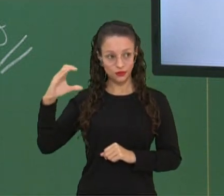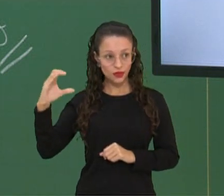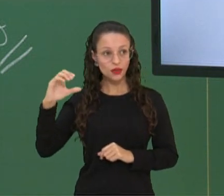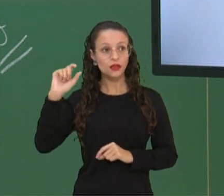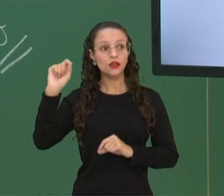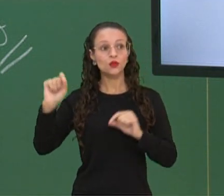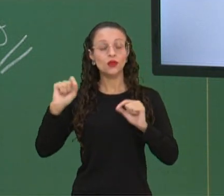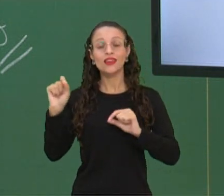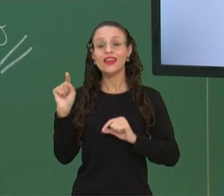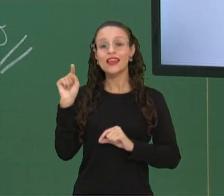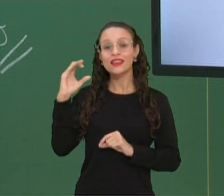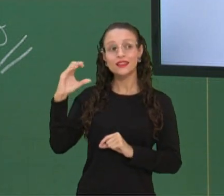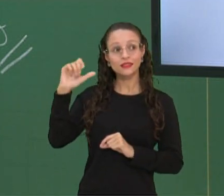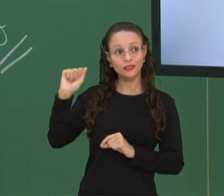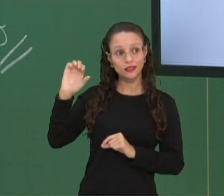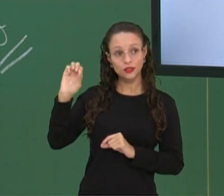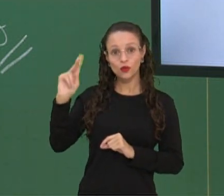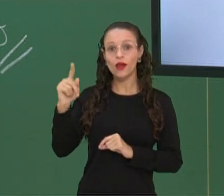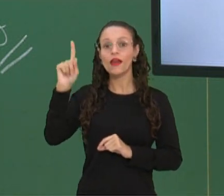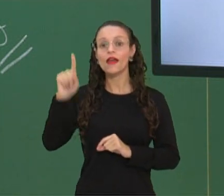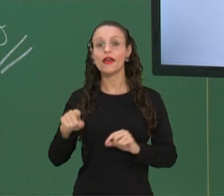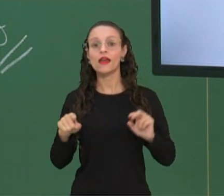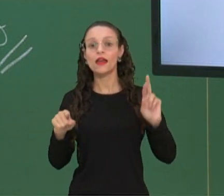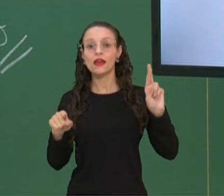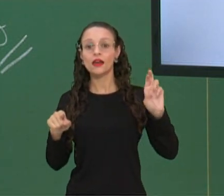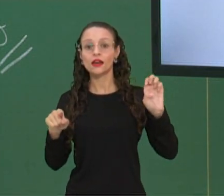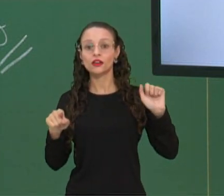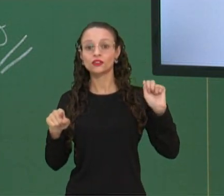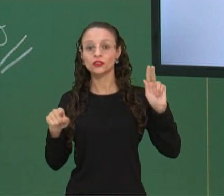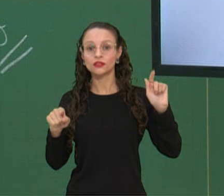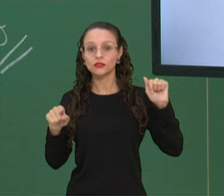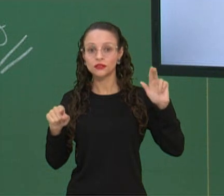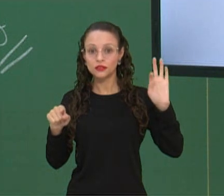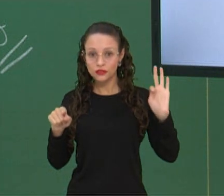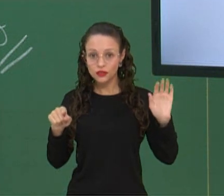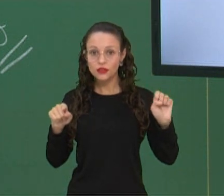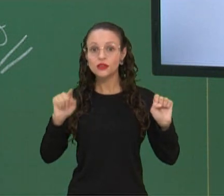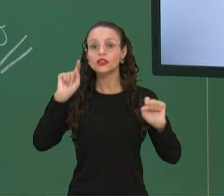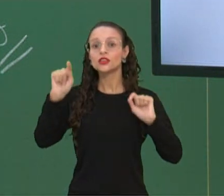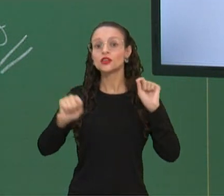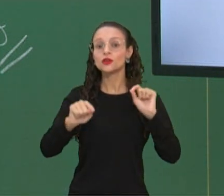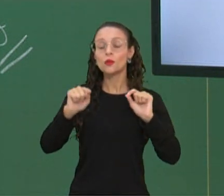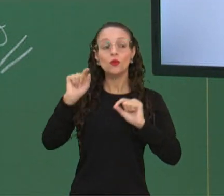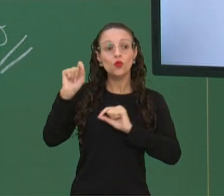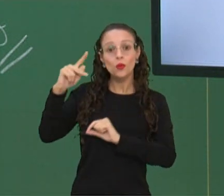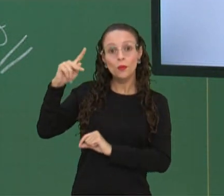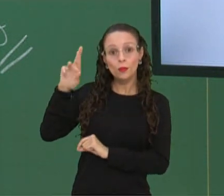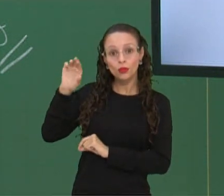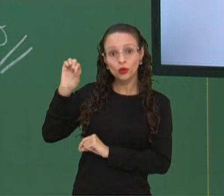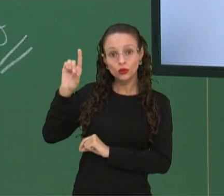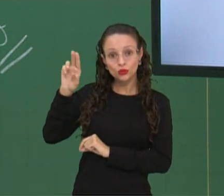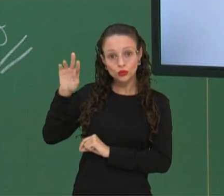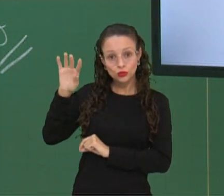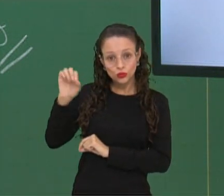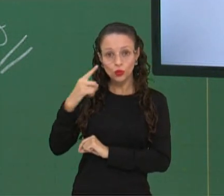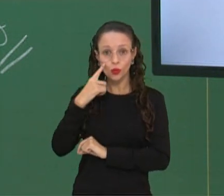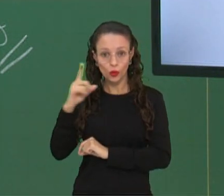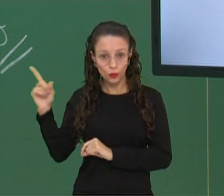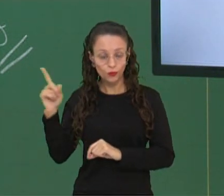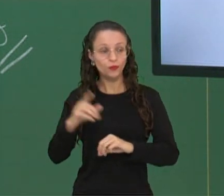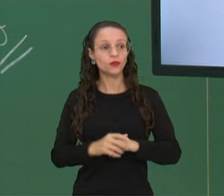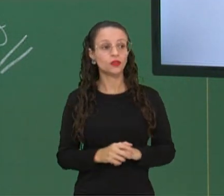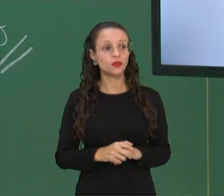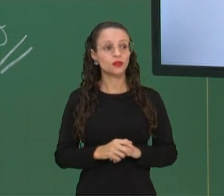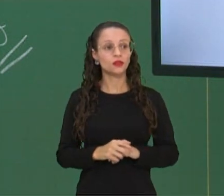são os reagentes, o cloreto de cálcio e a água são os produtos. Então olha só, a primeira equação eu vou ter